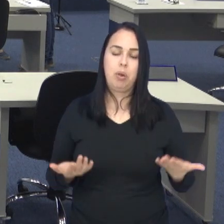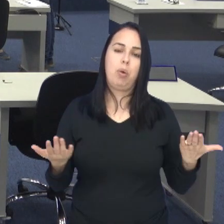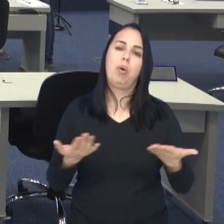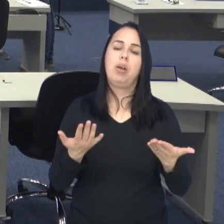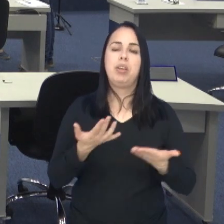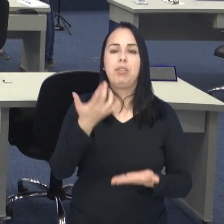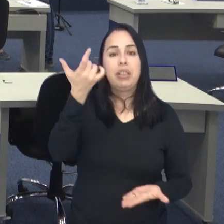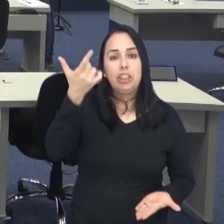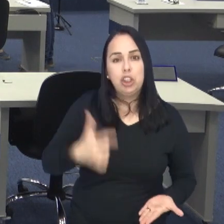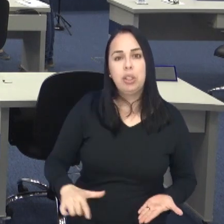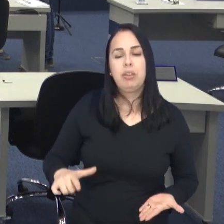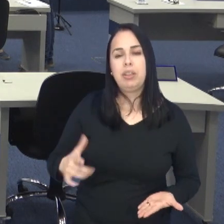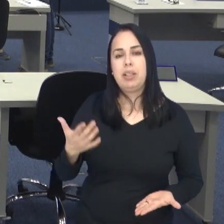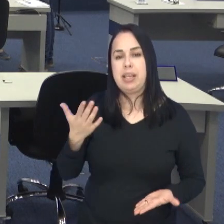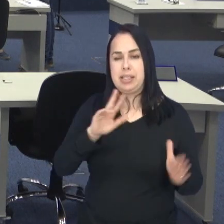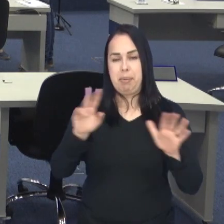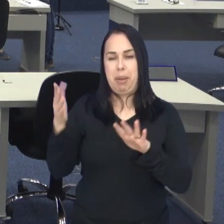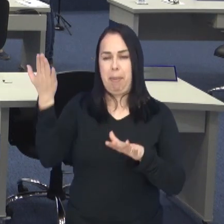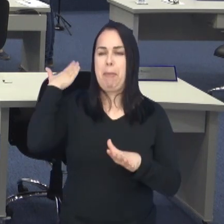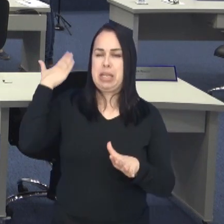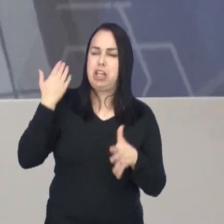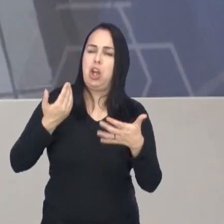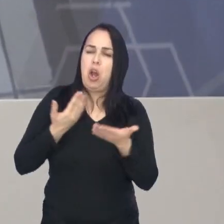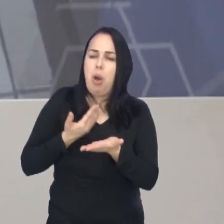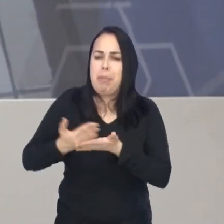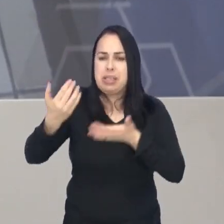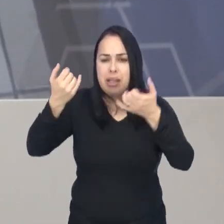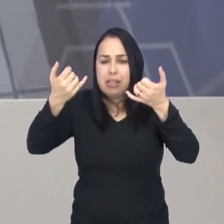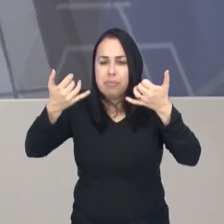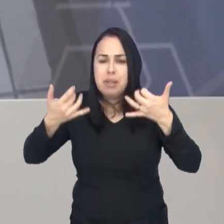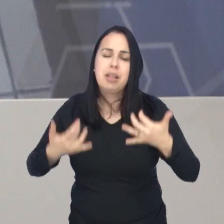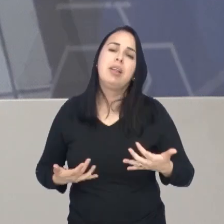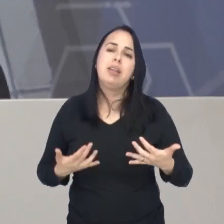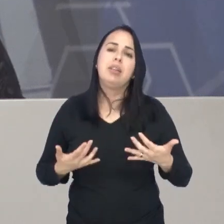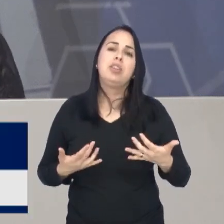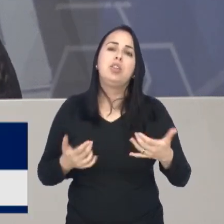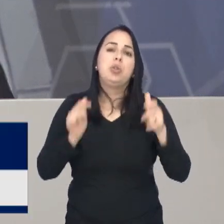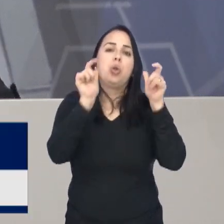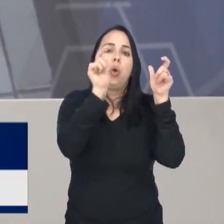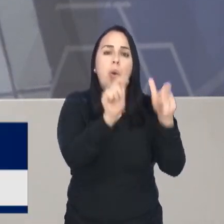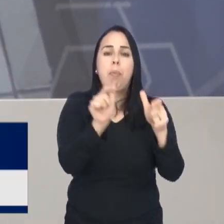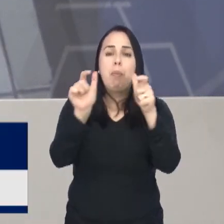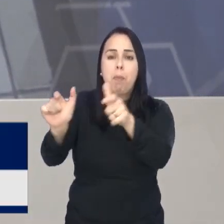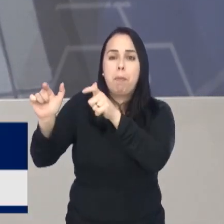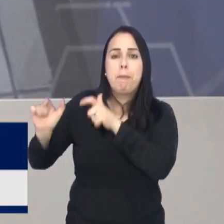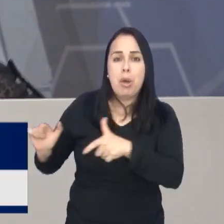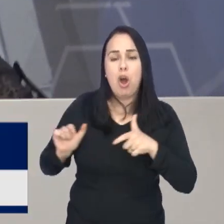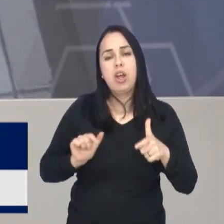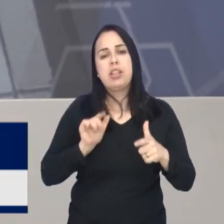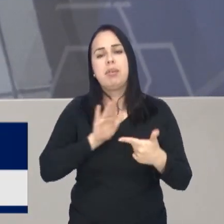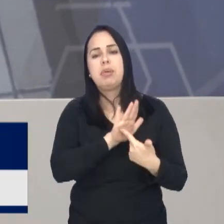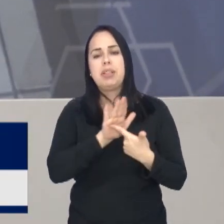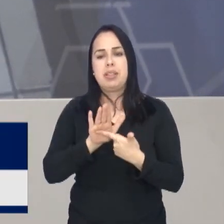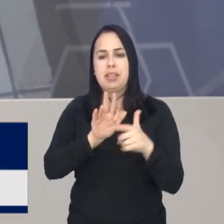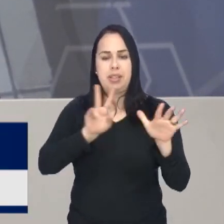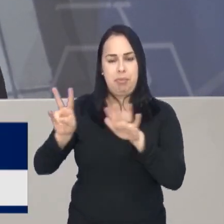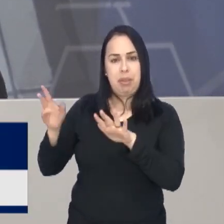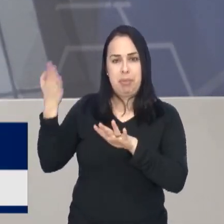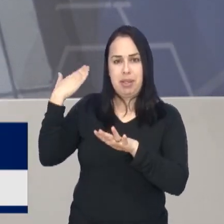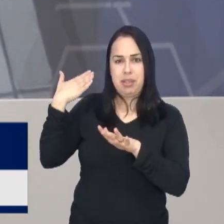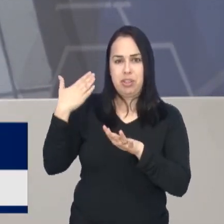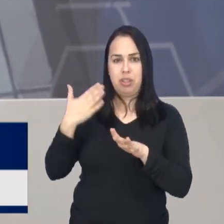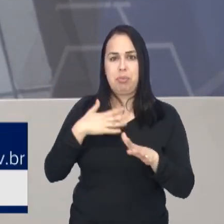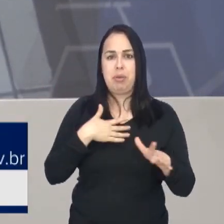uma fala que eu já comecei semana passada mostrando a situação de alguns locais. Semana passada eu mostrei